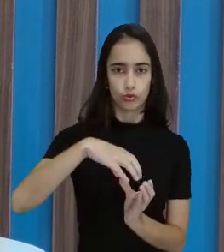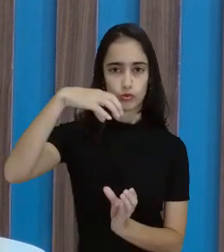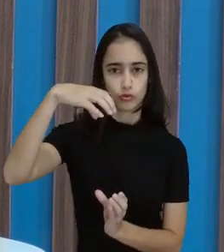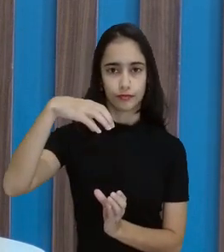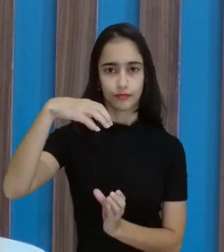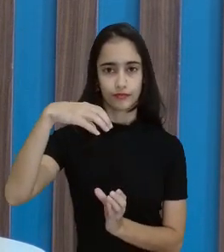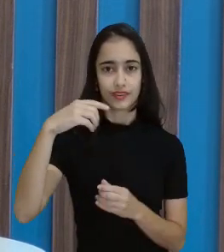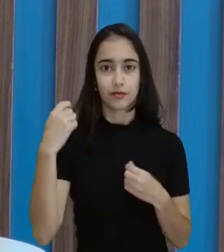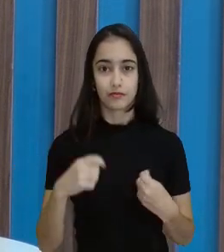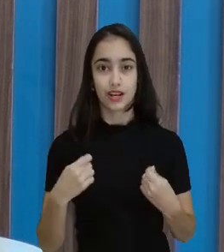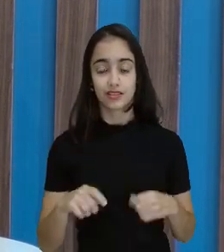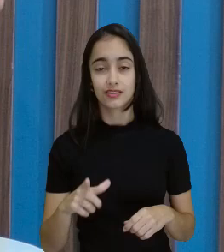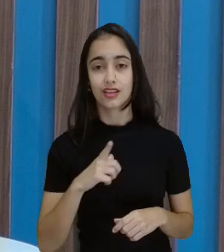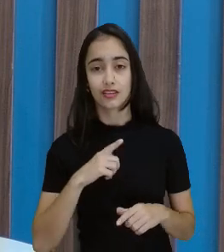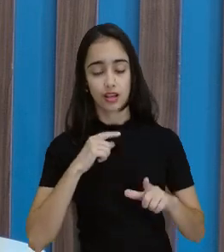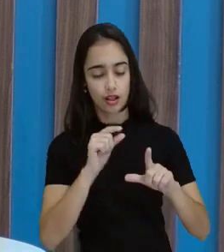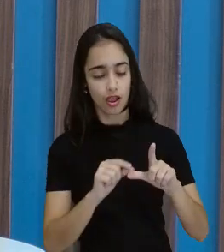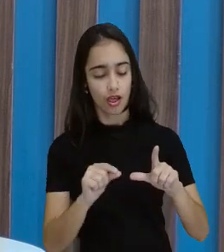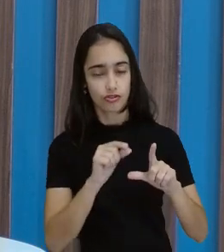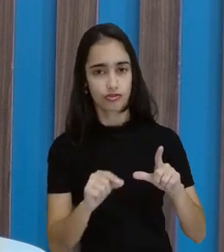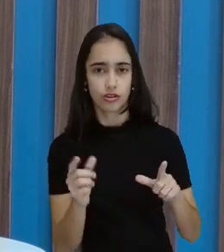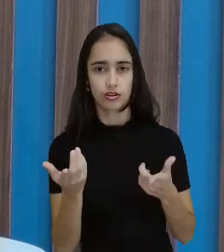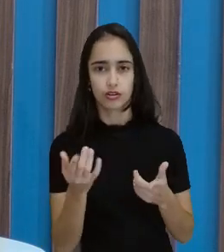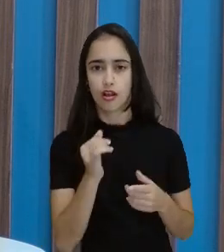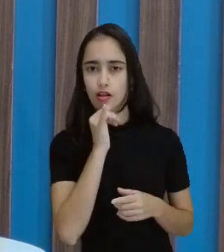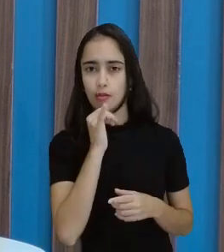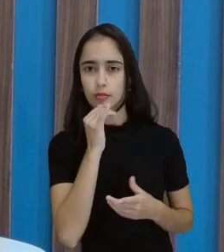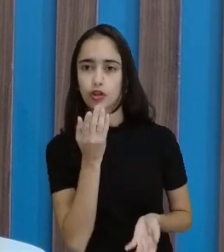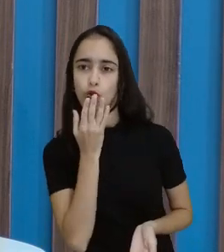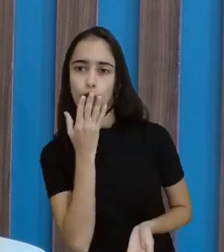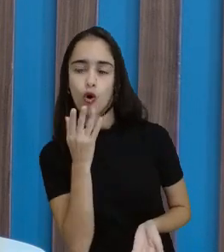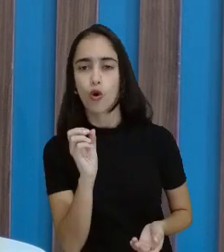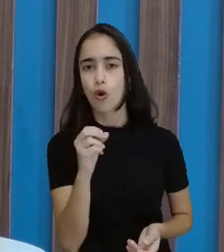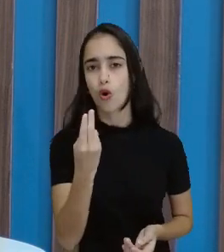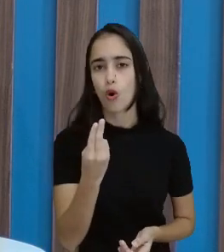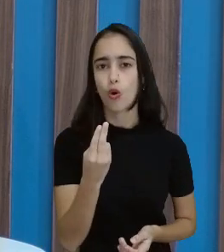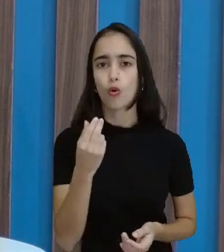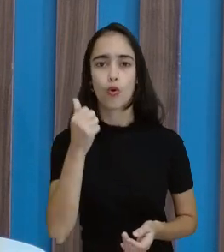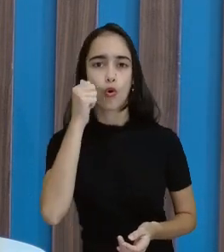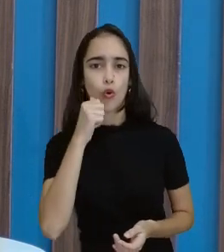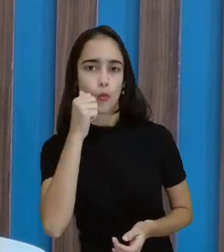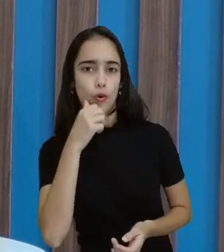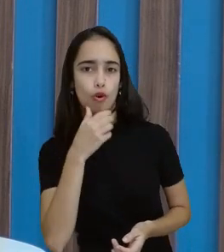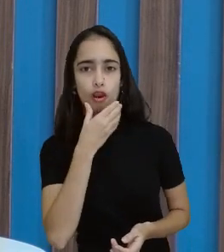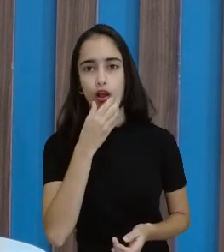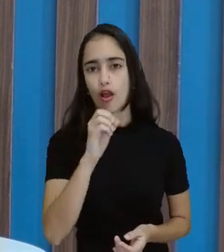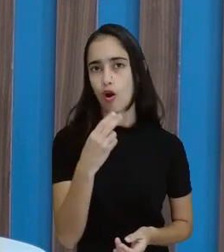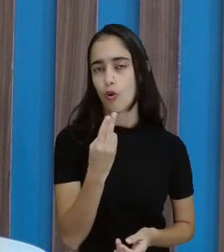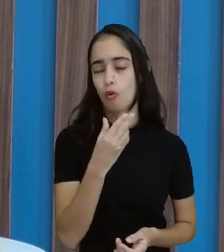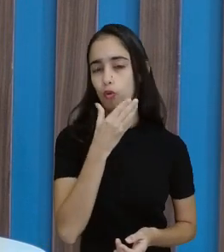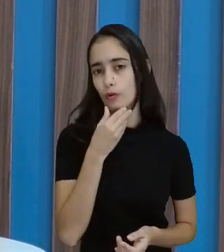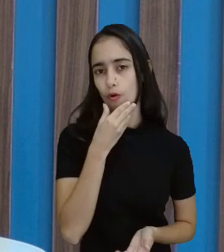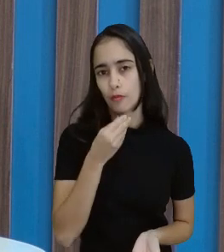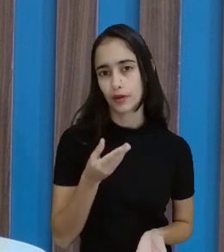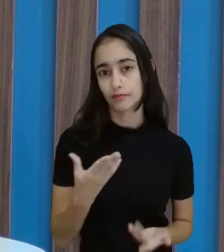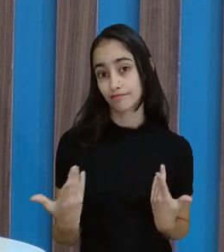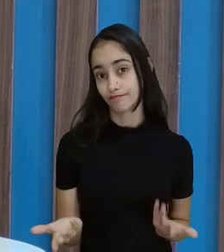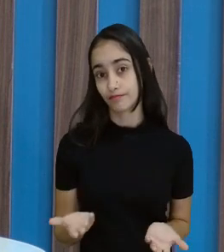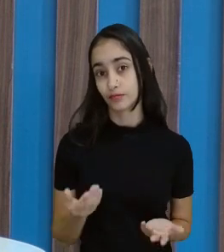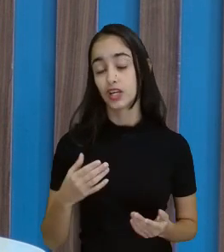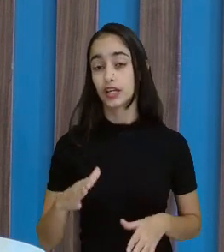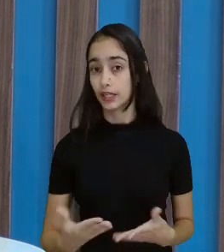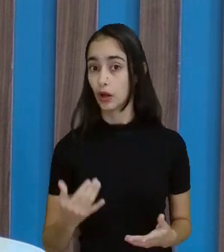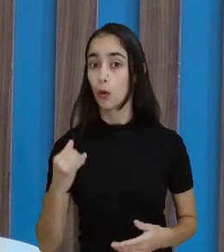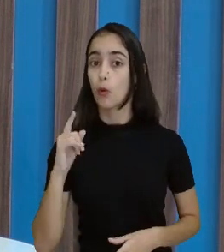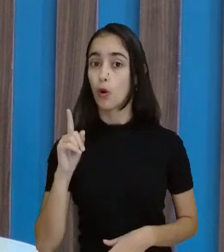está representando. Se é homem, se é mulher, né? É verdade. Então, isso tudo é importante para que a gente consiga fazer